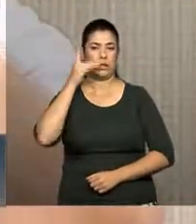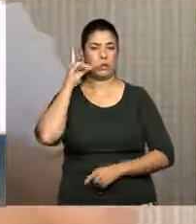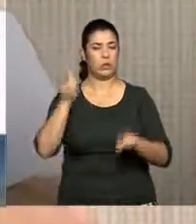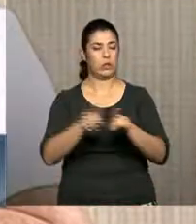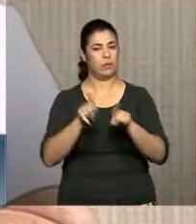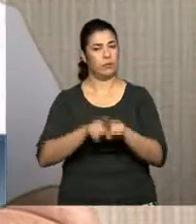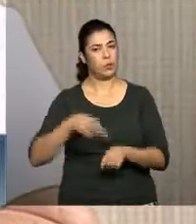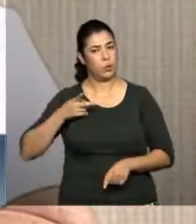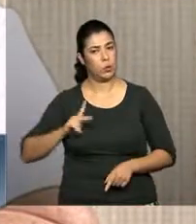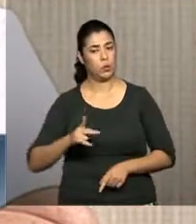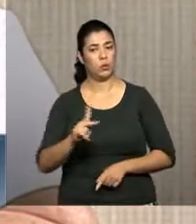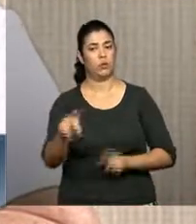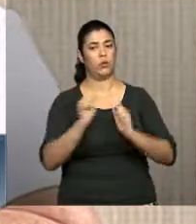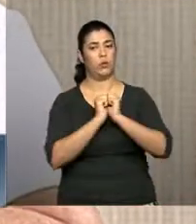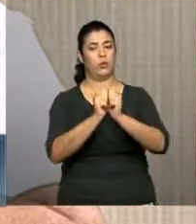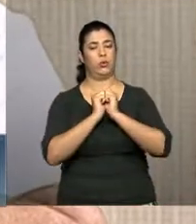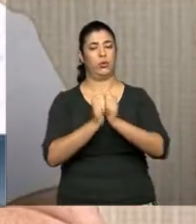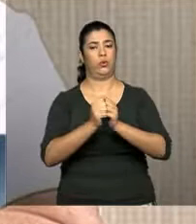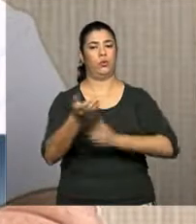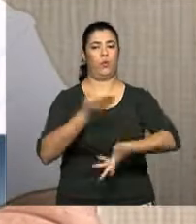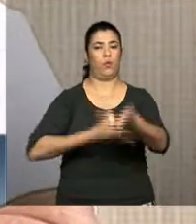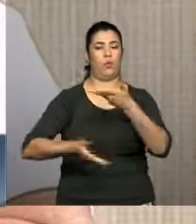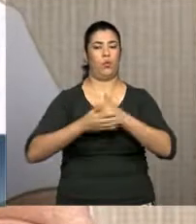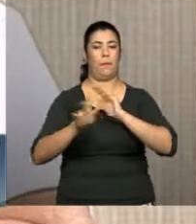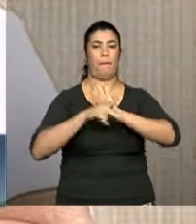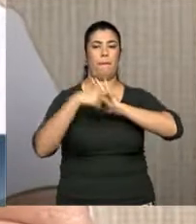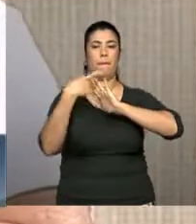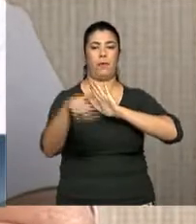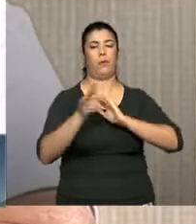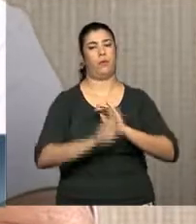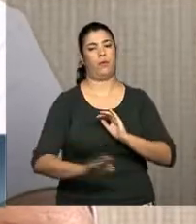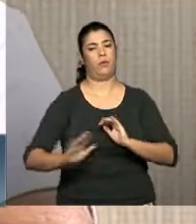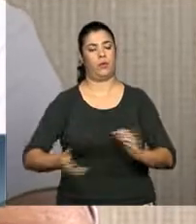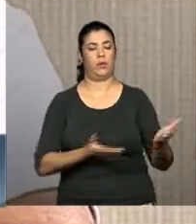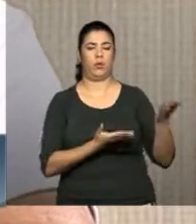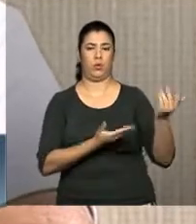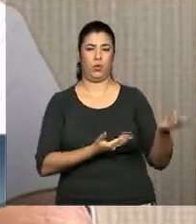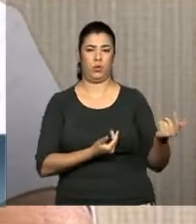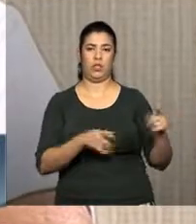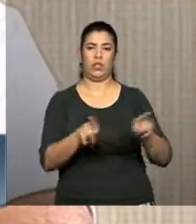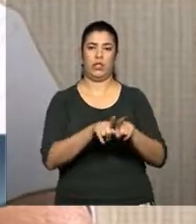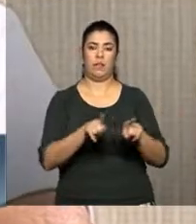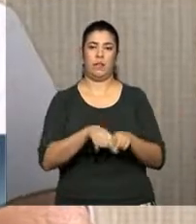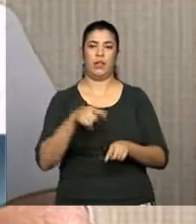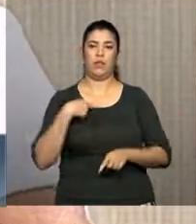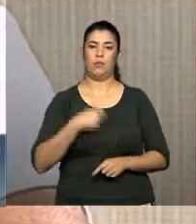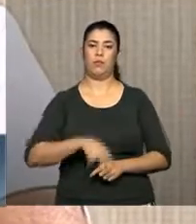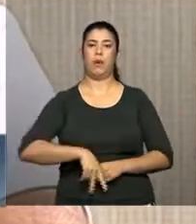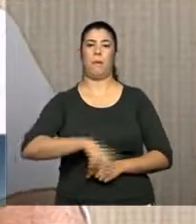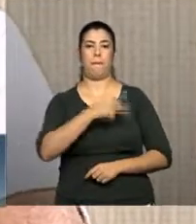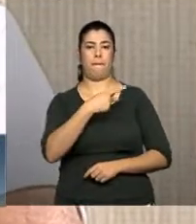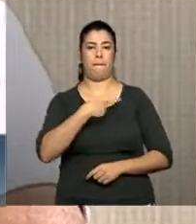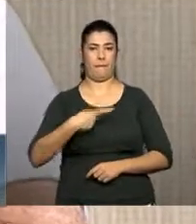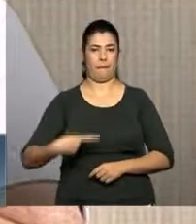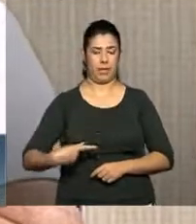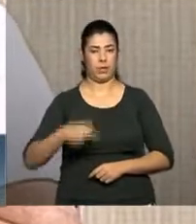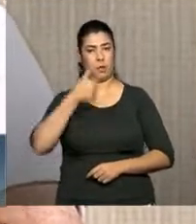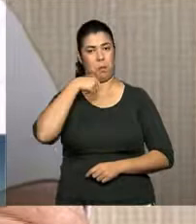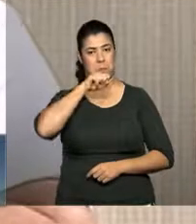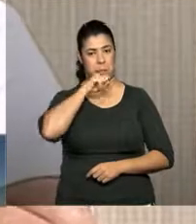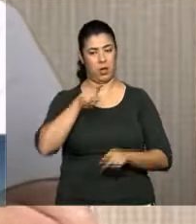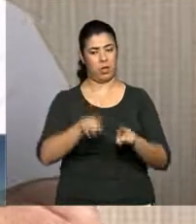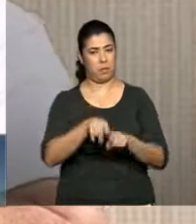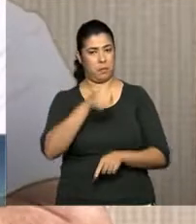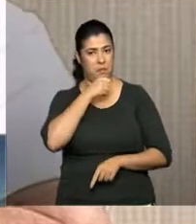continuará dando aqui as questões relacionadas à criança e adolescente como presidente como mãe e como avó então acho que é isso que é